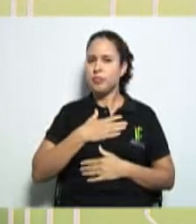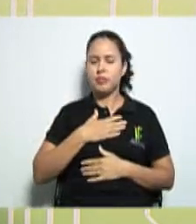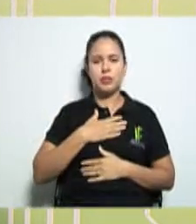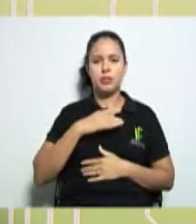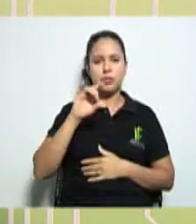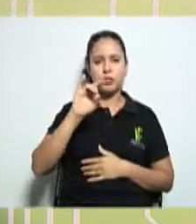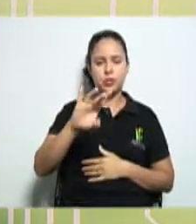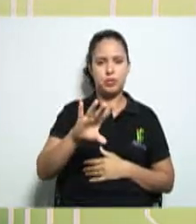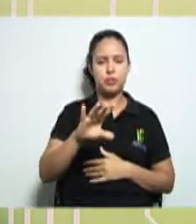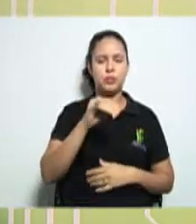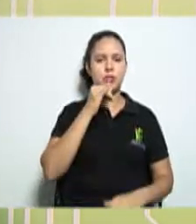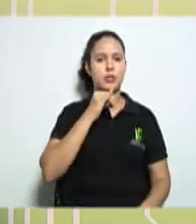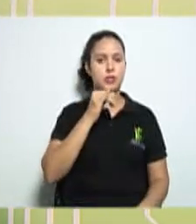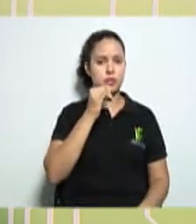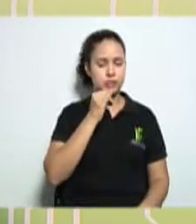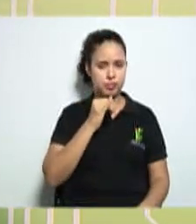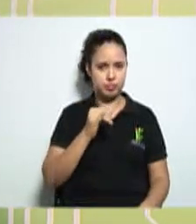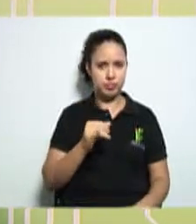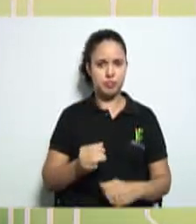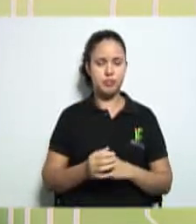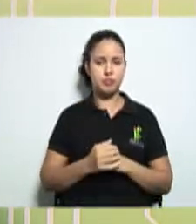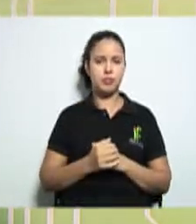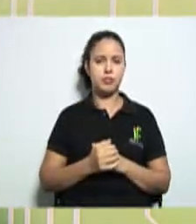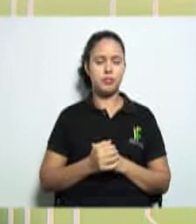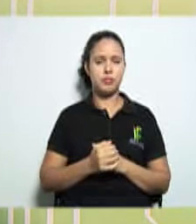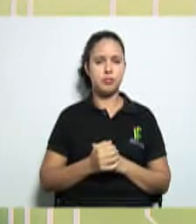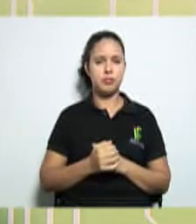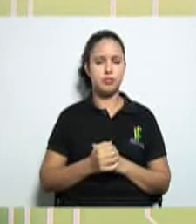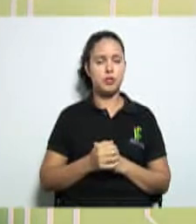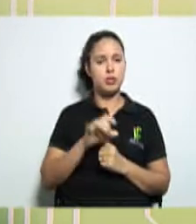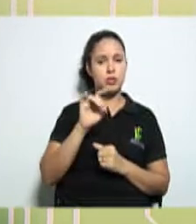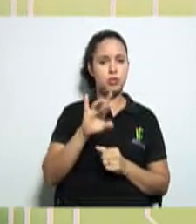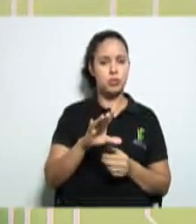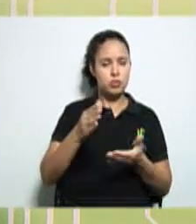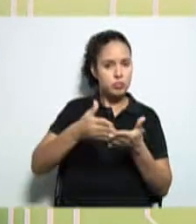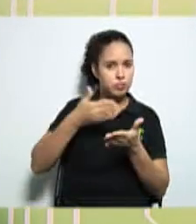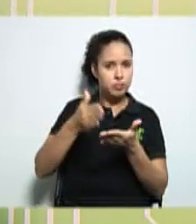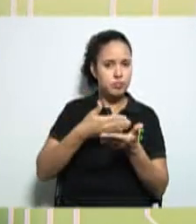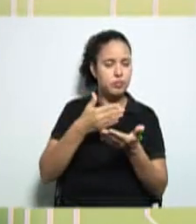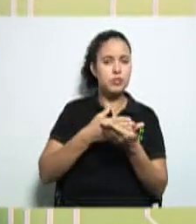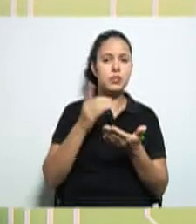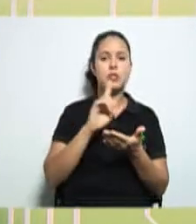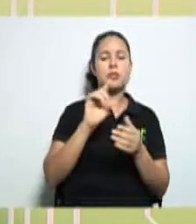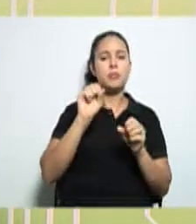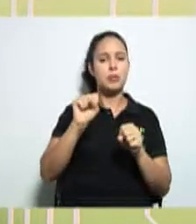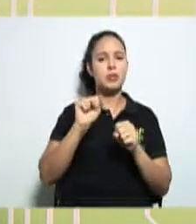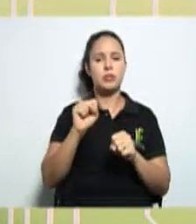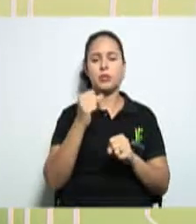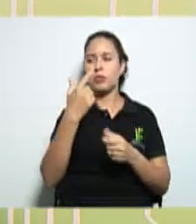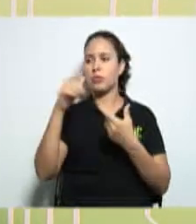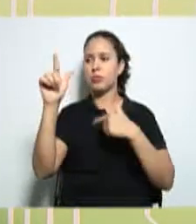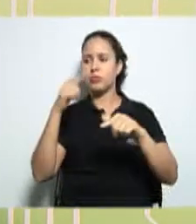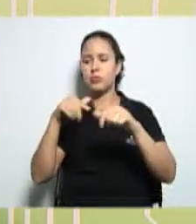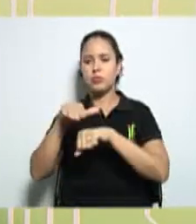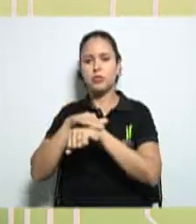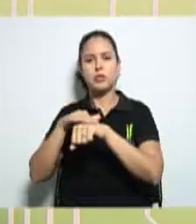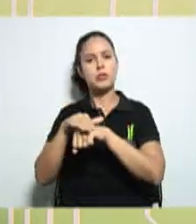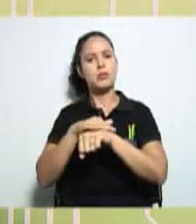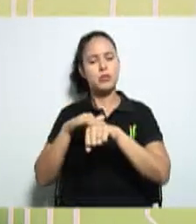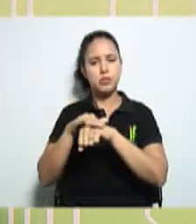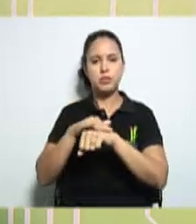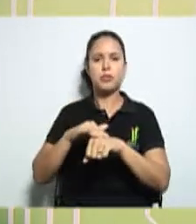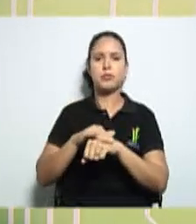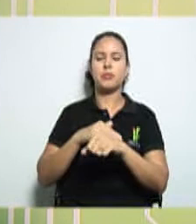como base. Não quero que você fique só no material também. Façam pesquisas mesmo, converse com algumas outras pessoas